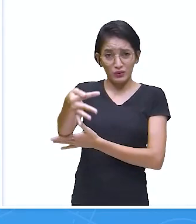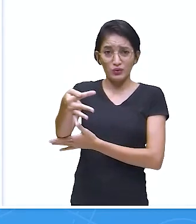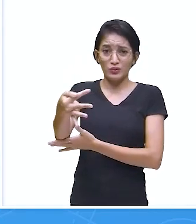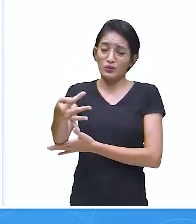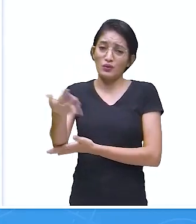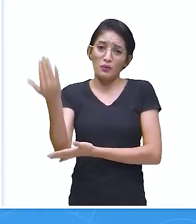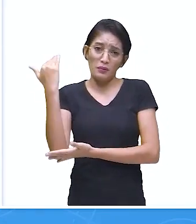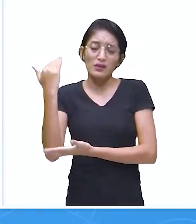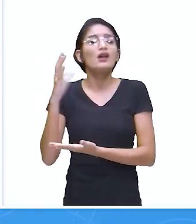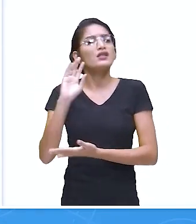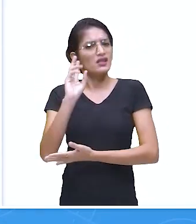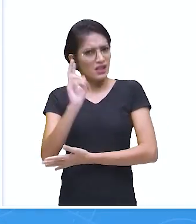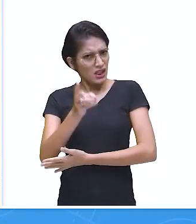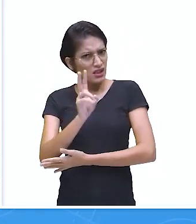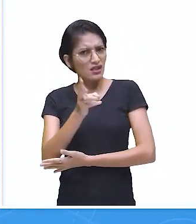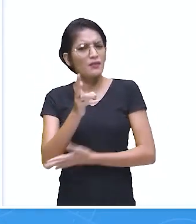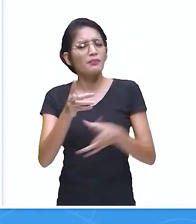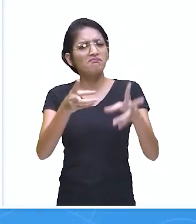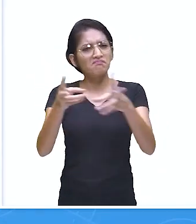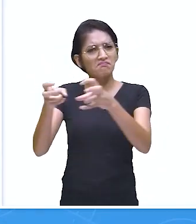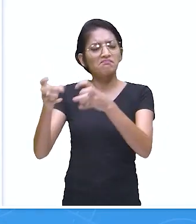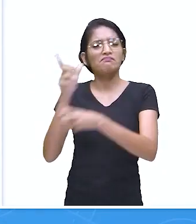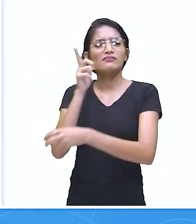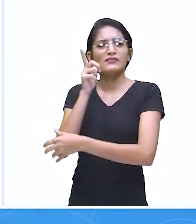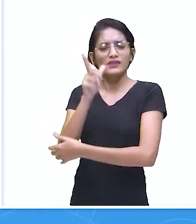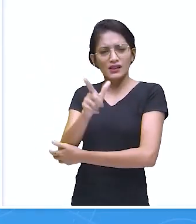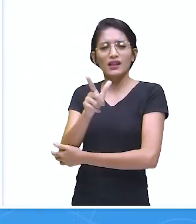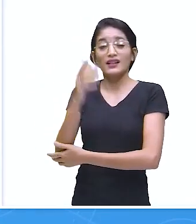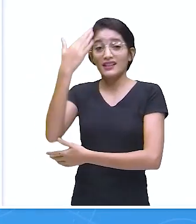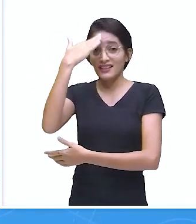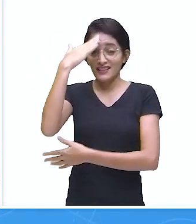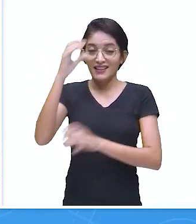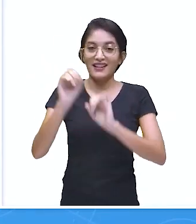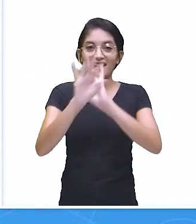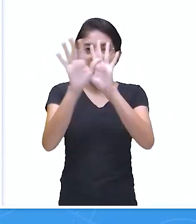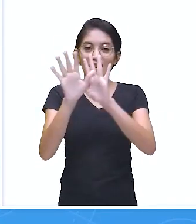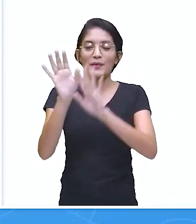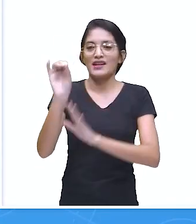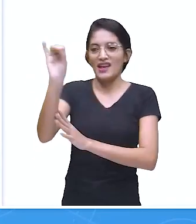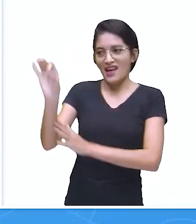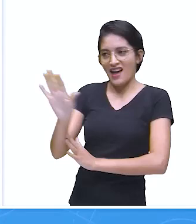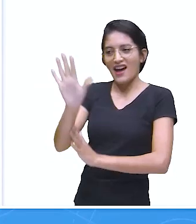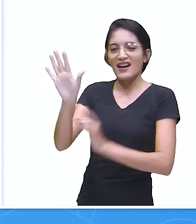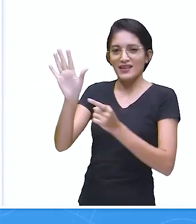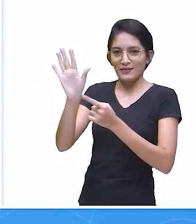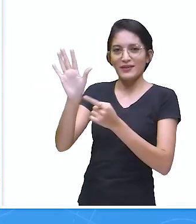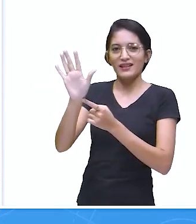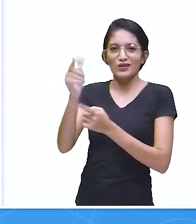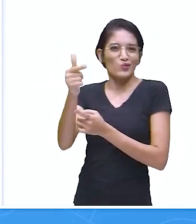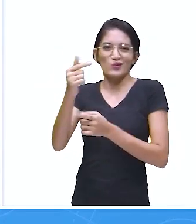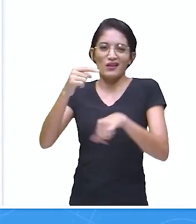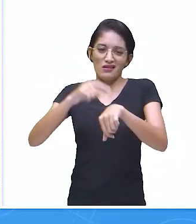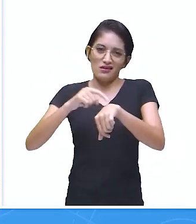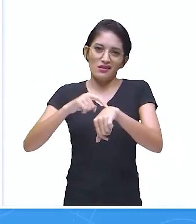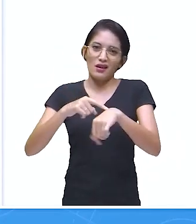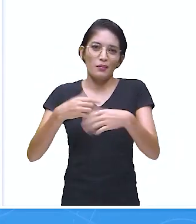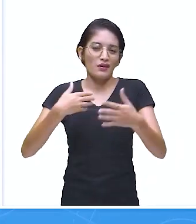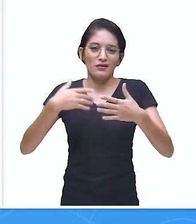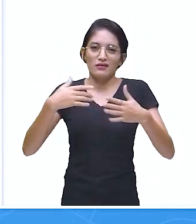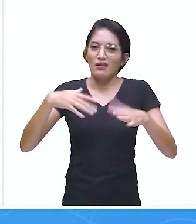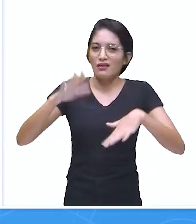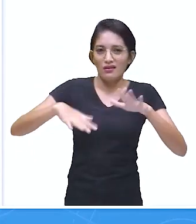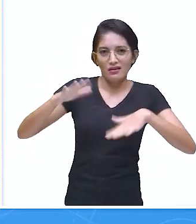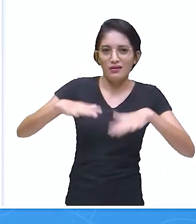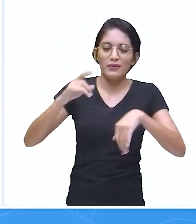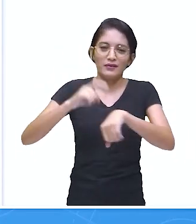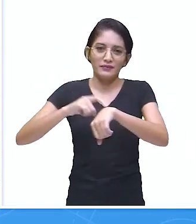você sempre vai conseguir entender aquela imagem. Então, uma imagem atemporal, independe do tempo.